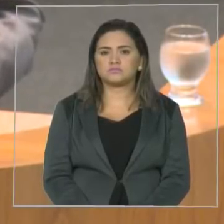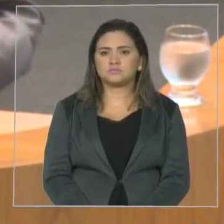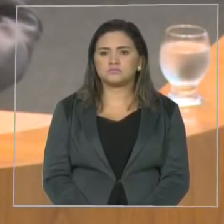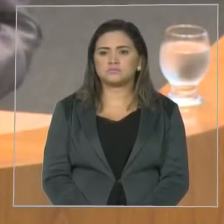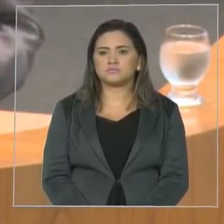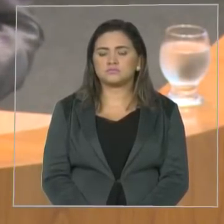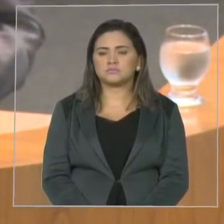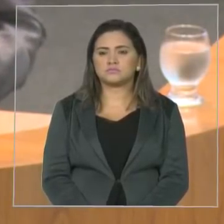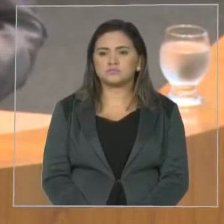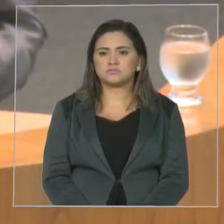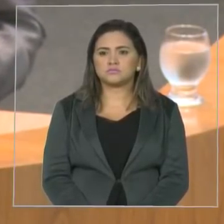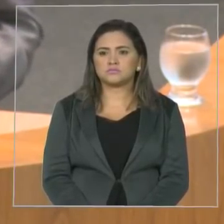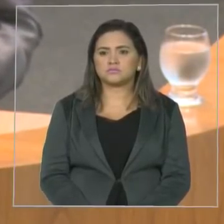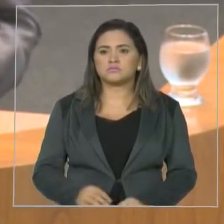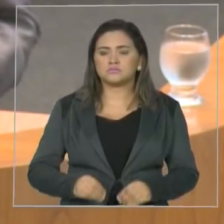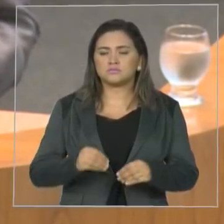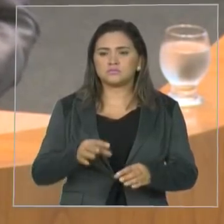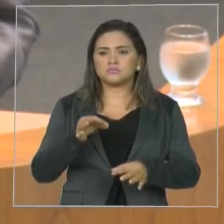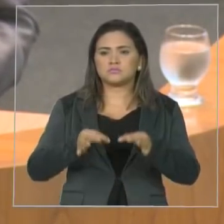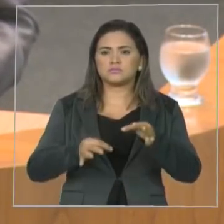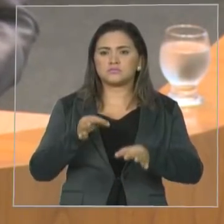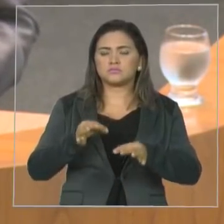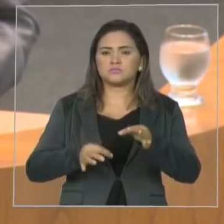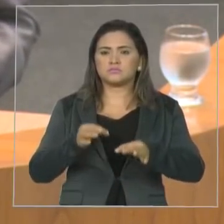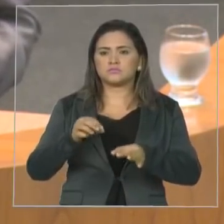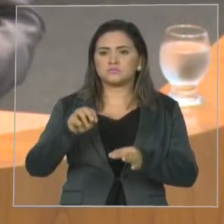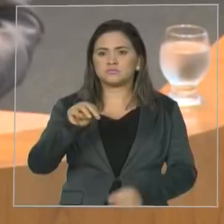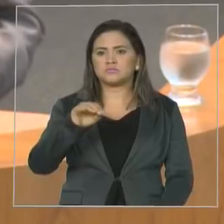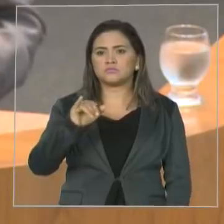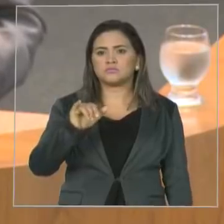foi, em boa parte, superado